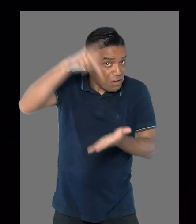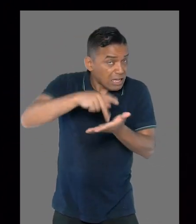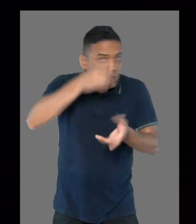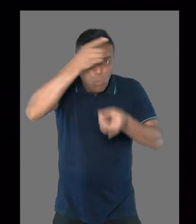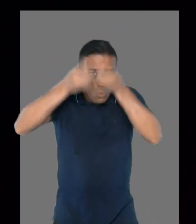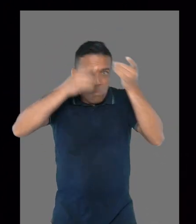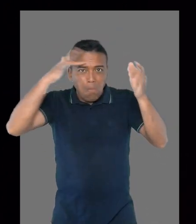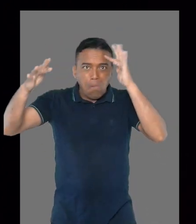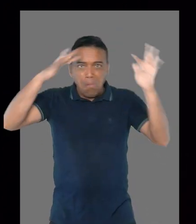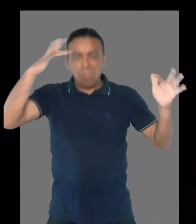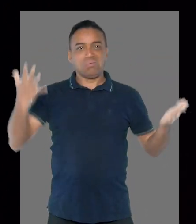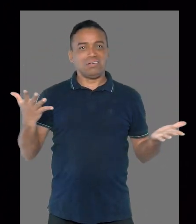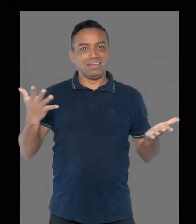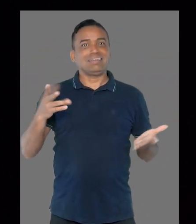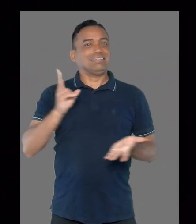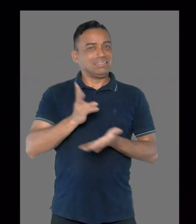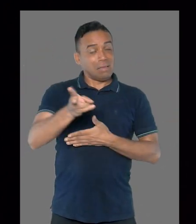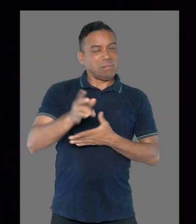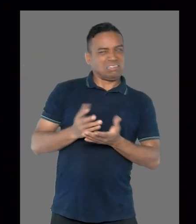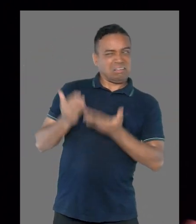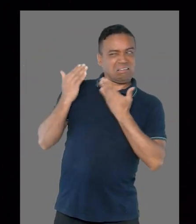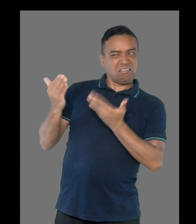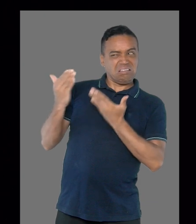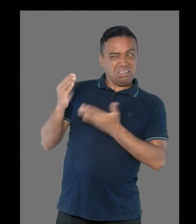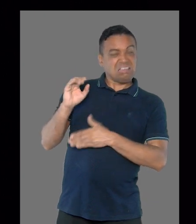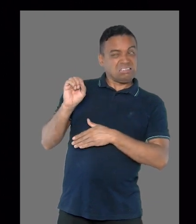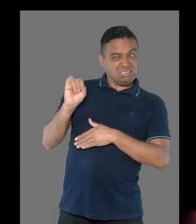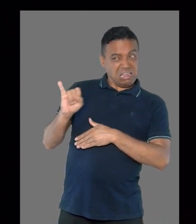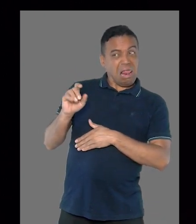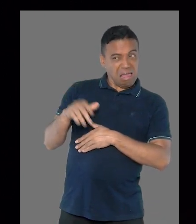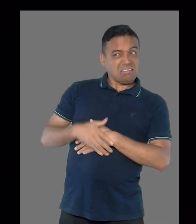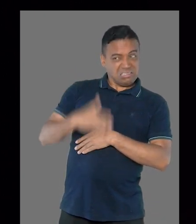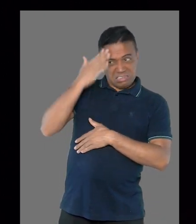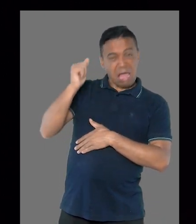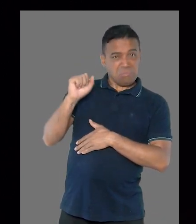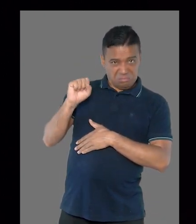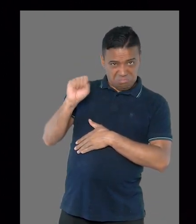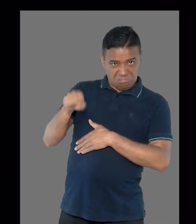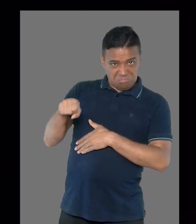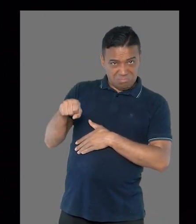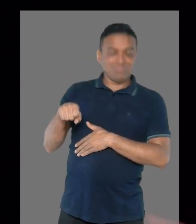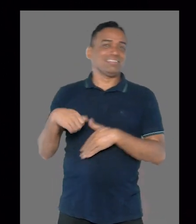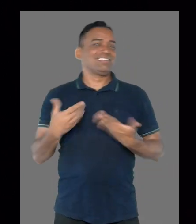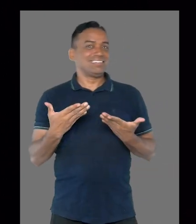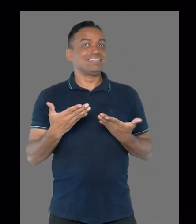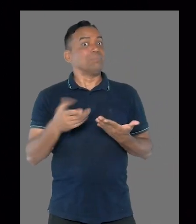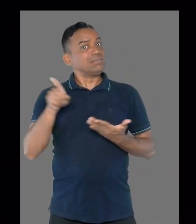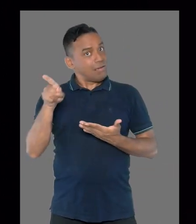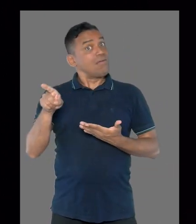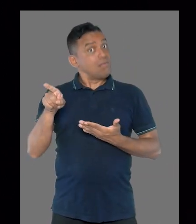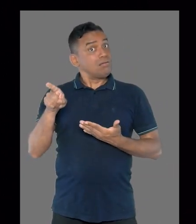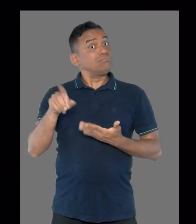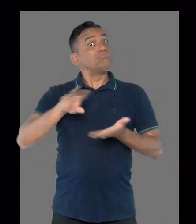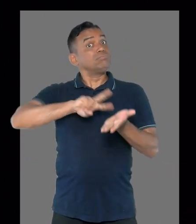inventando que estudou aquilo tudo. Né? Sempre dá para trucar, tem hora Leminski, mas será que você sabia isso tudo mesmo? Assim, mas ele,